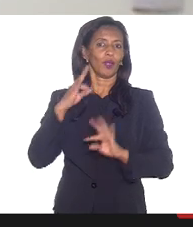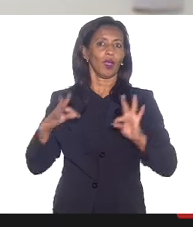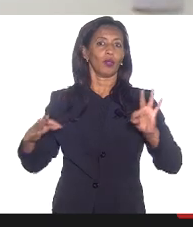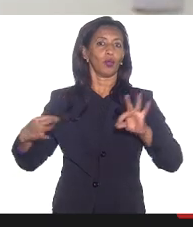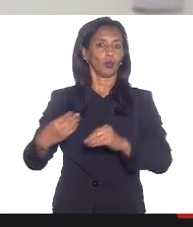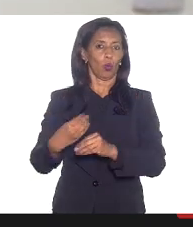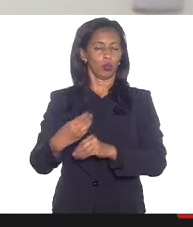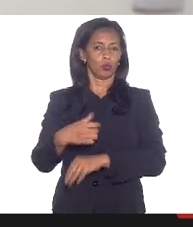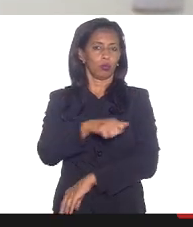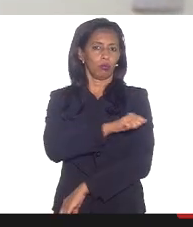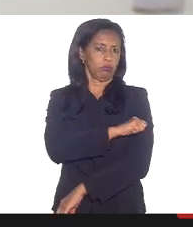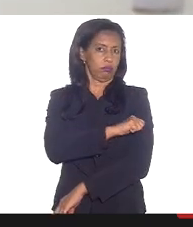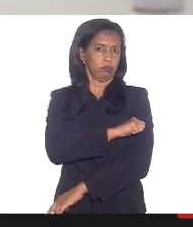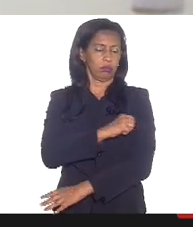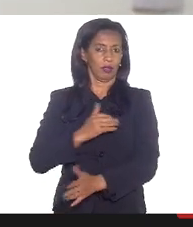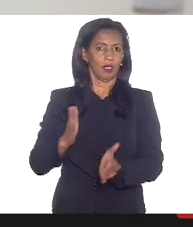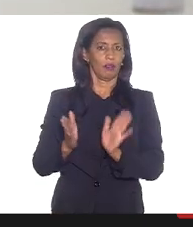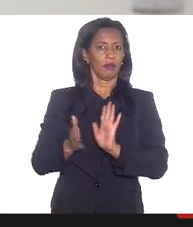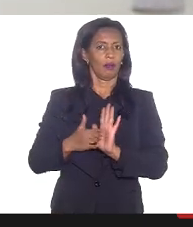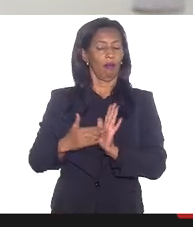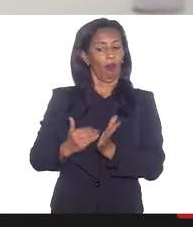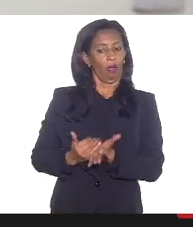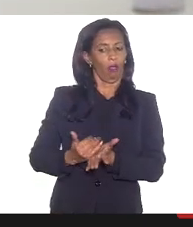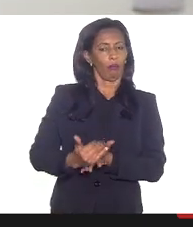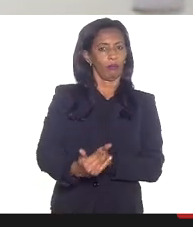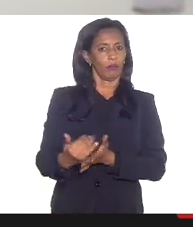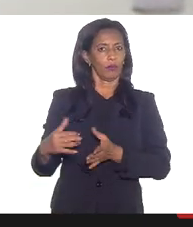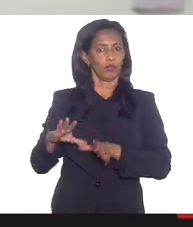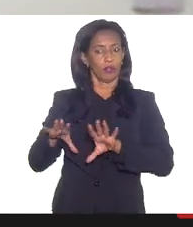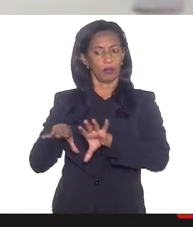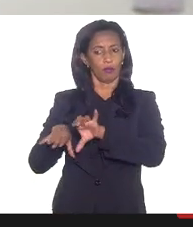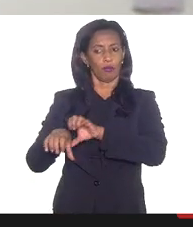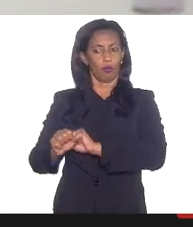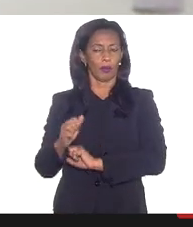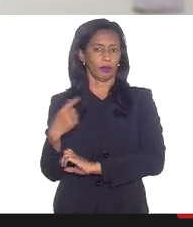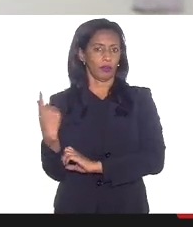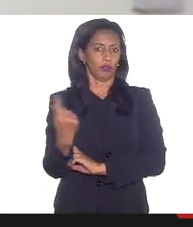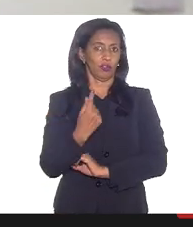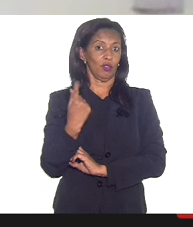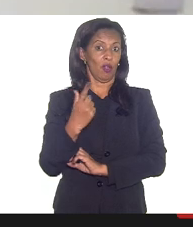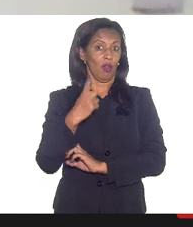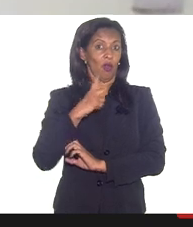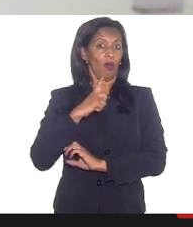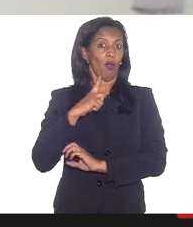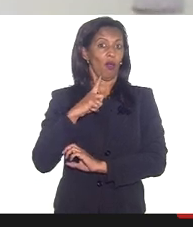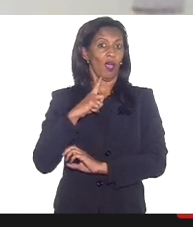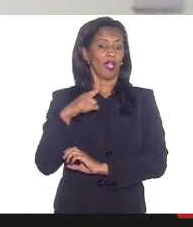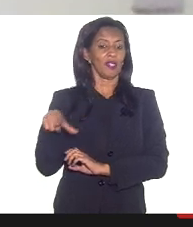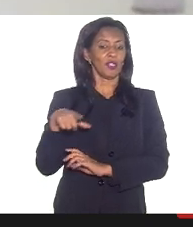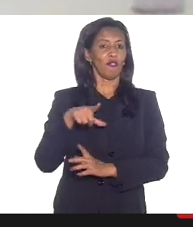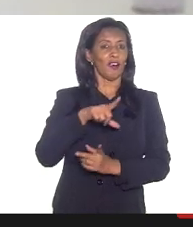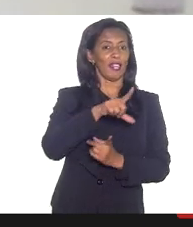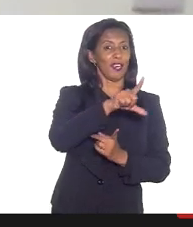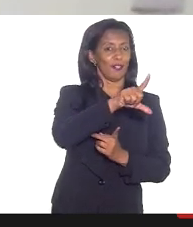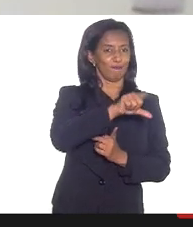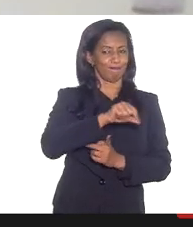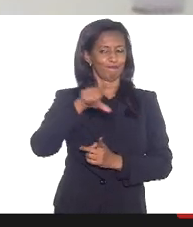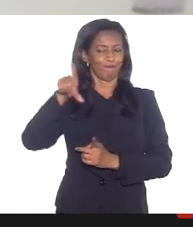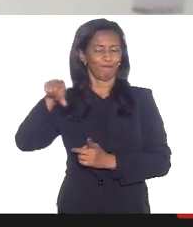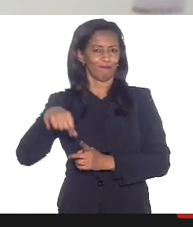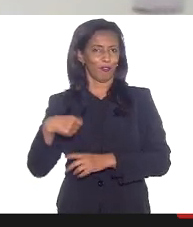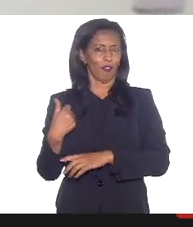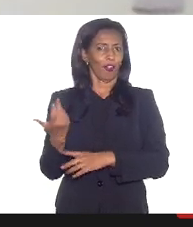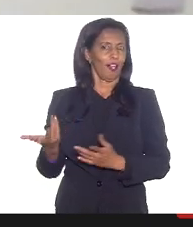os estudantes, que a partir, né, dessa formação geral passariam a ter que escolher itinerários